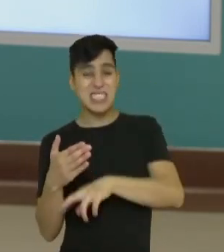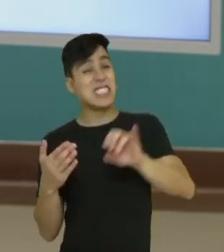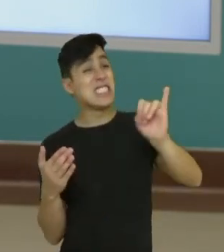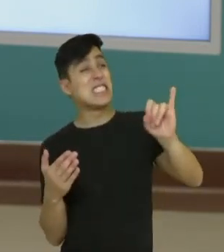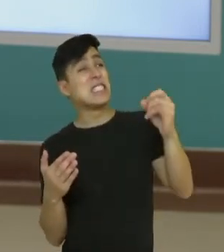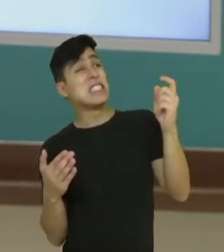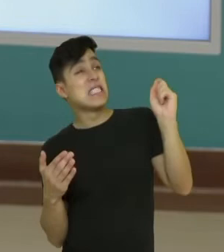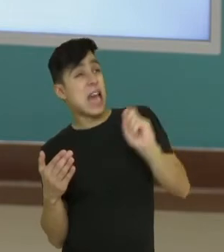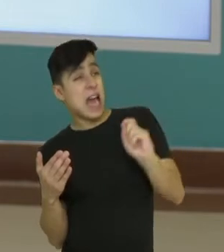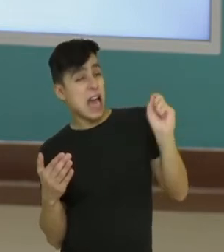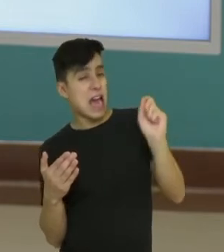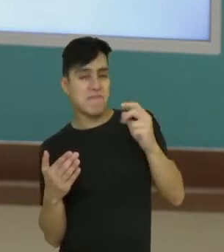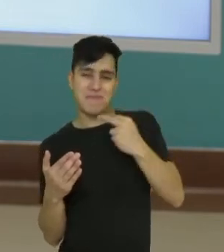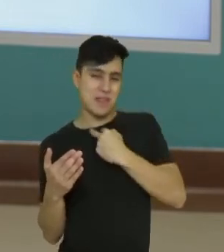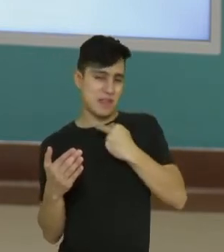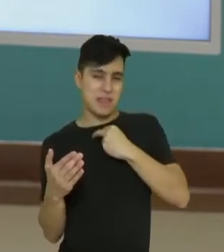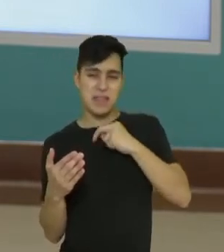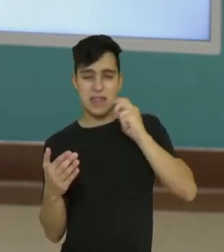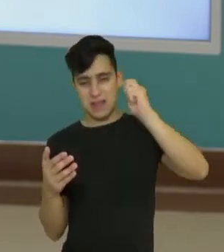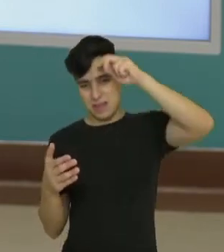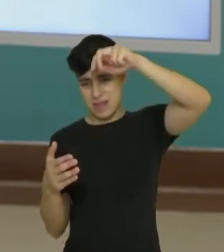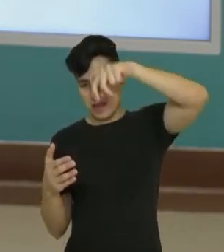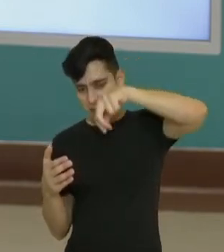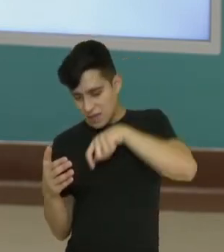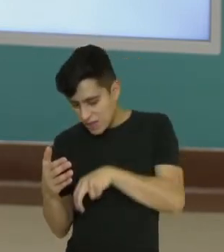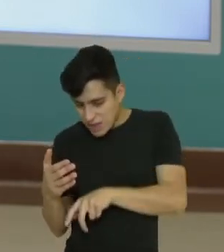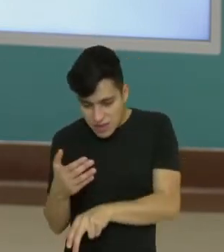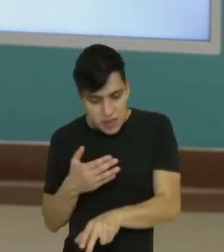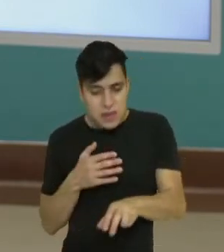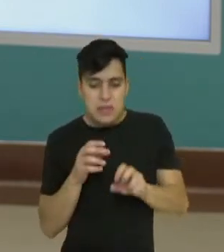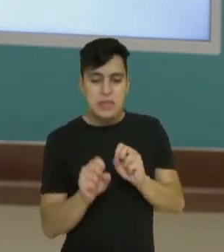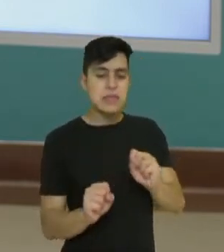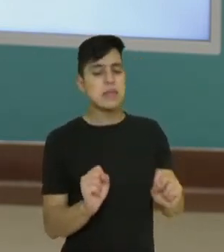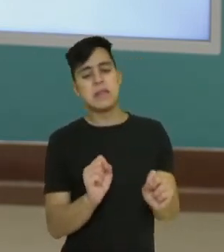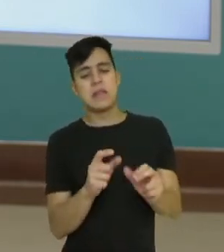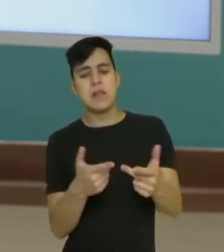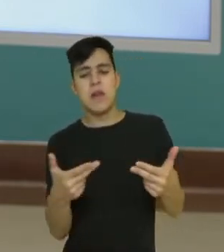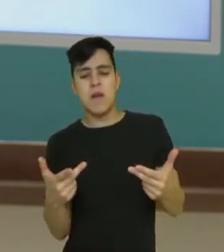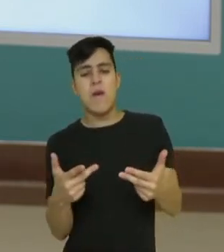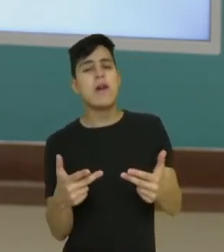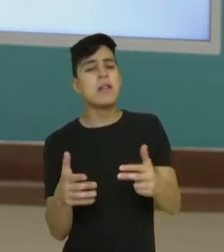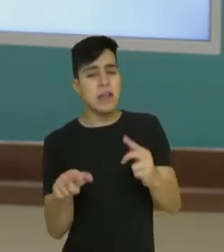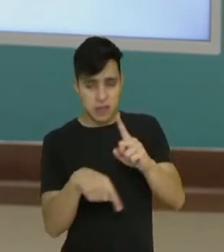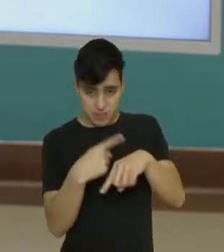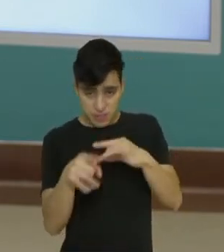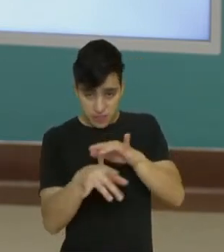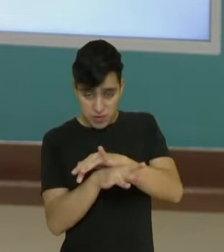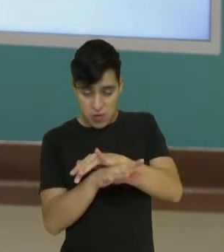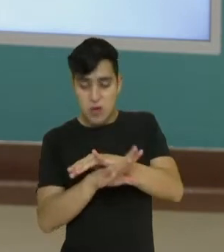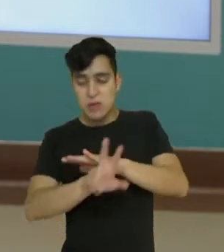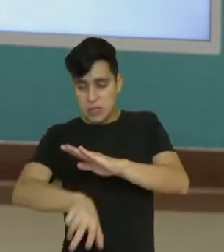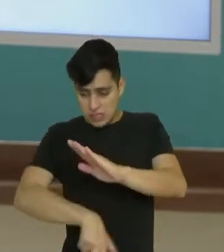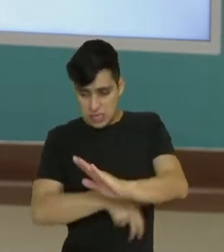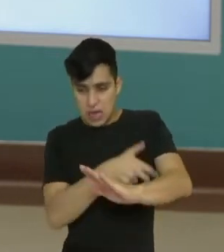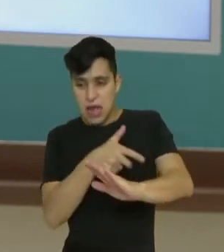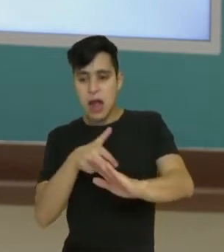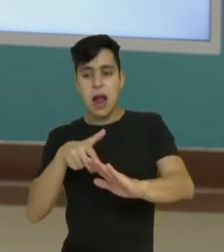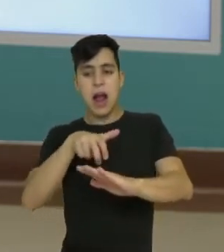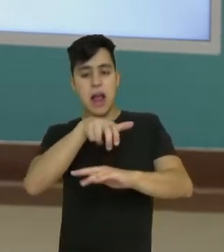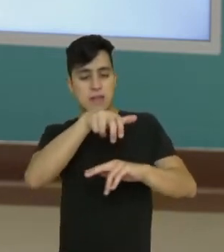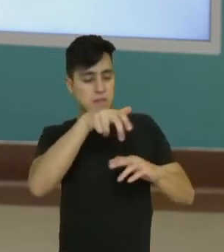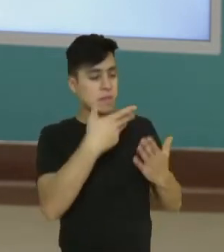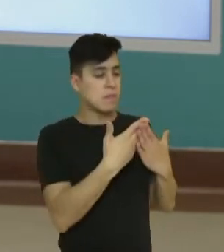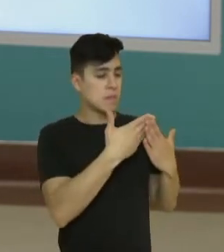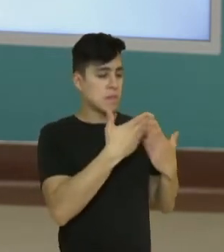possível, adentrar o centro da Terra, coletar um material e trazer à superfície. Isso é uma evidência direta.